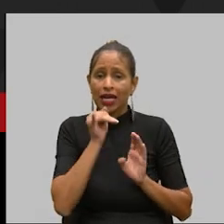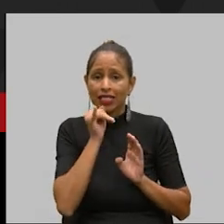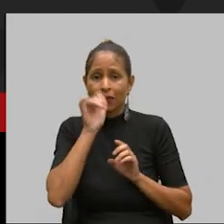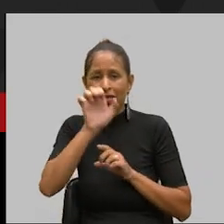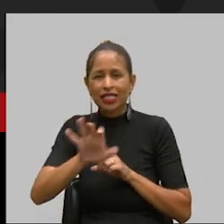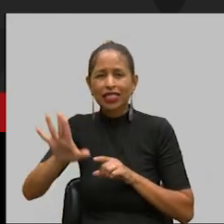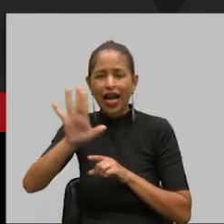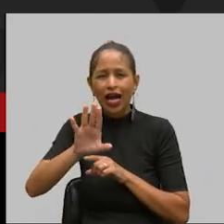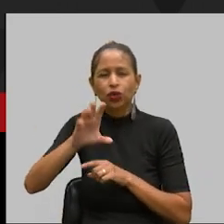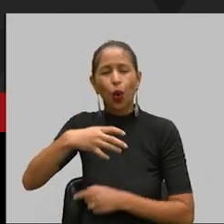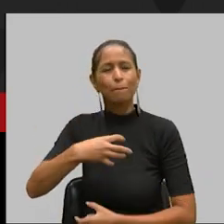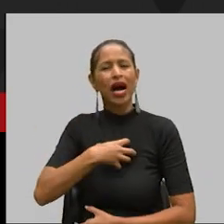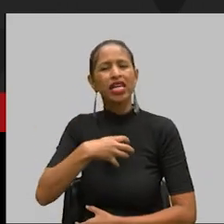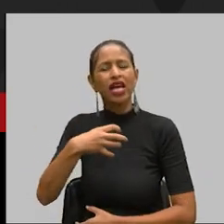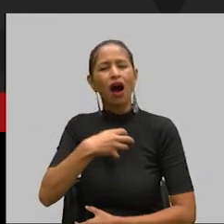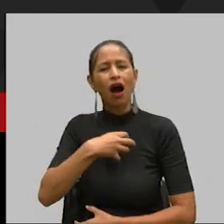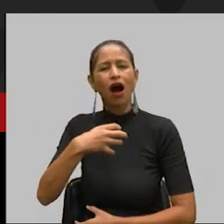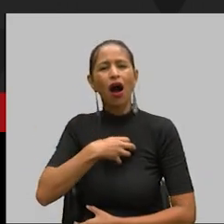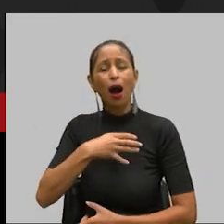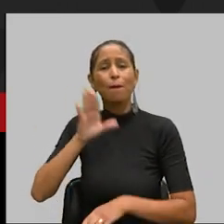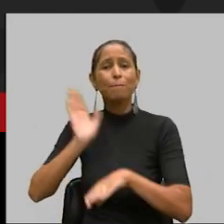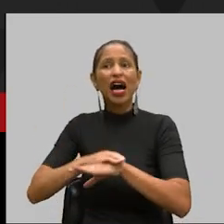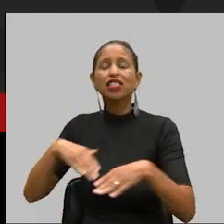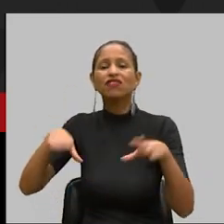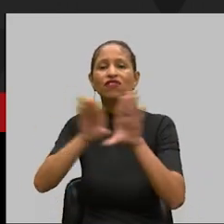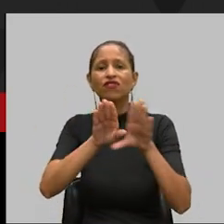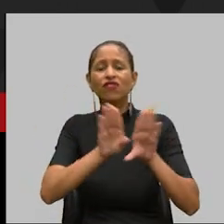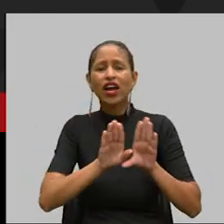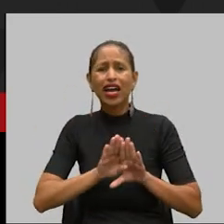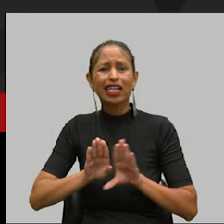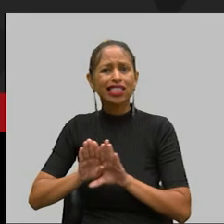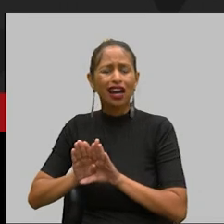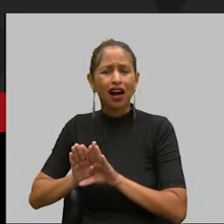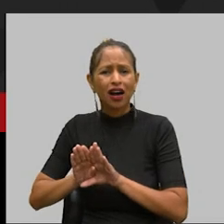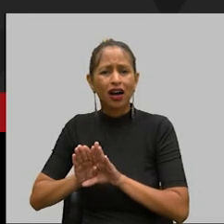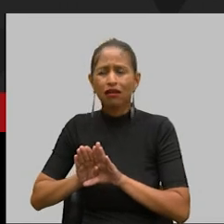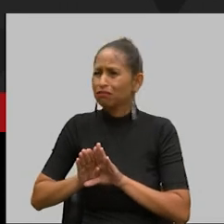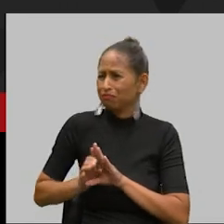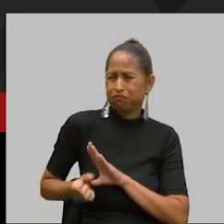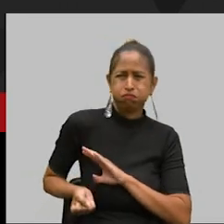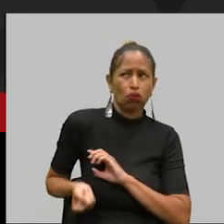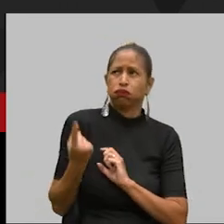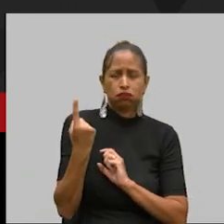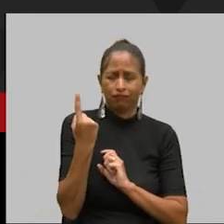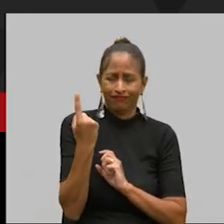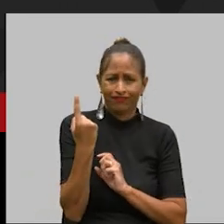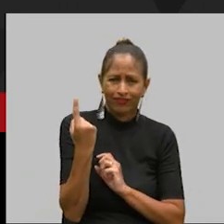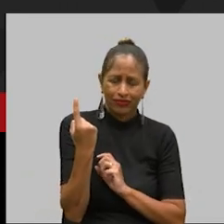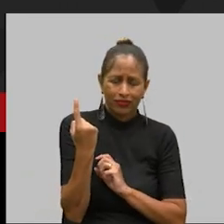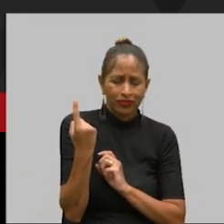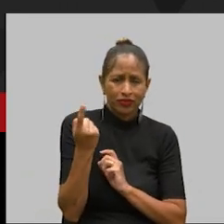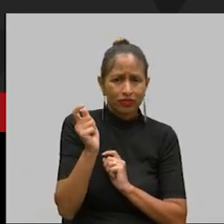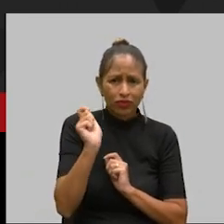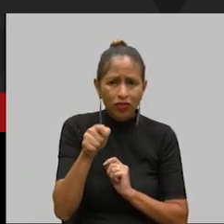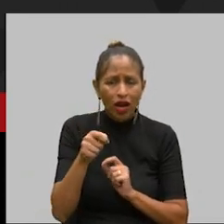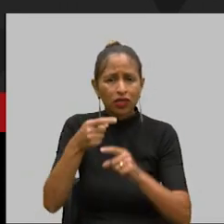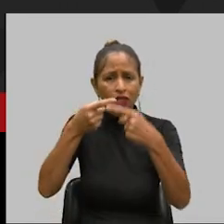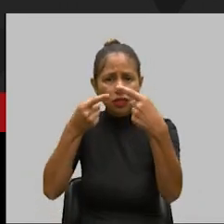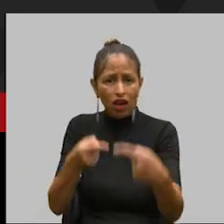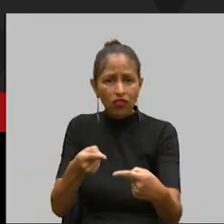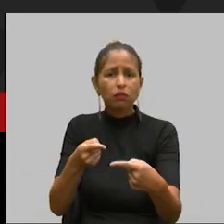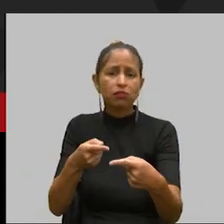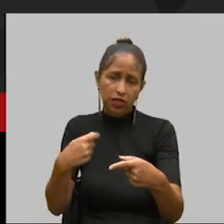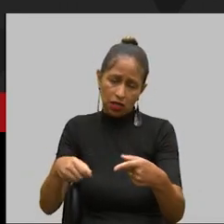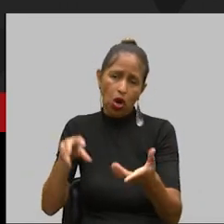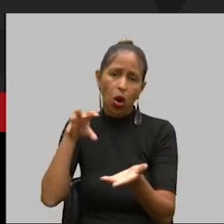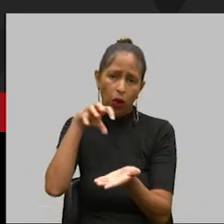de da Bahia é o estado que mais fecha a escola do campo isso é um inadmissível né então tem desafios colocados